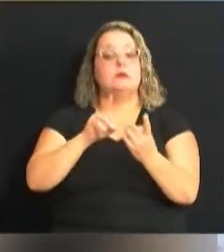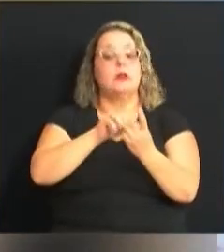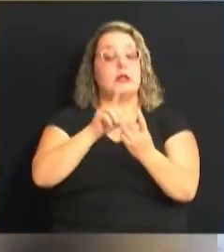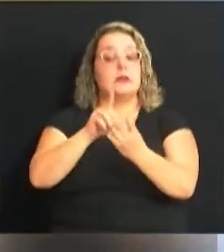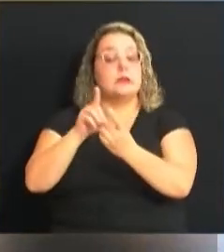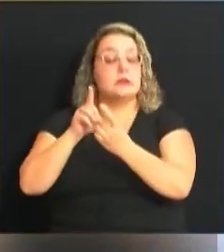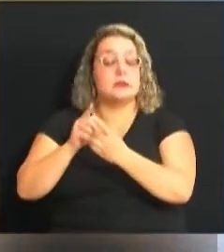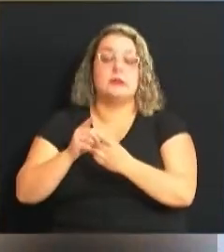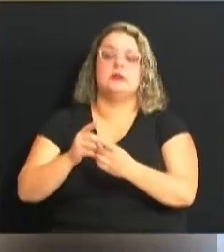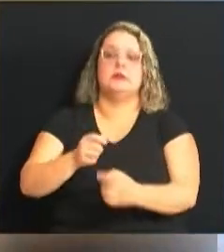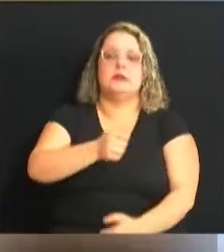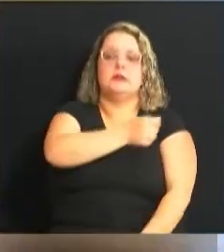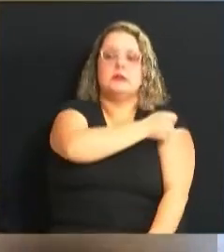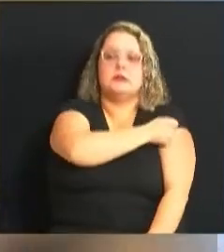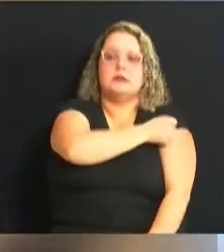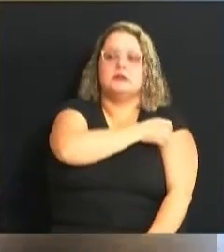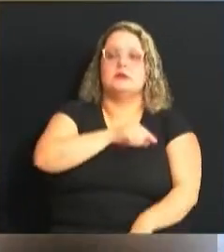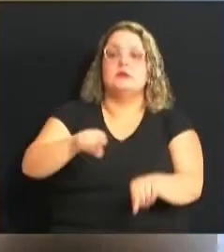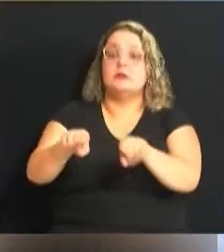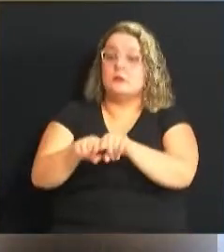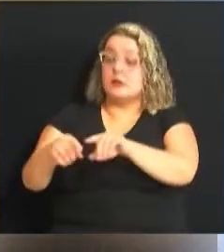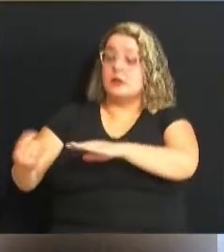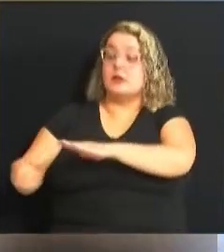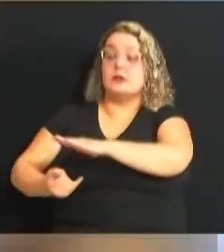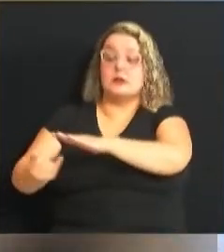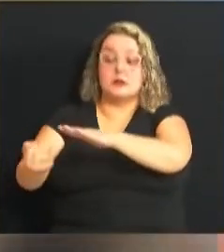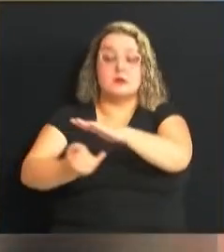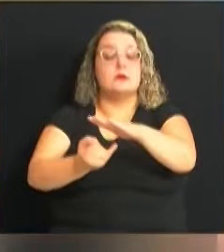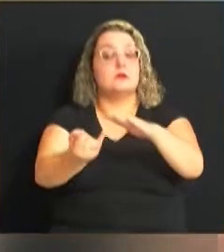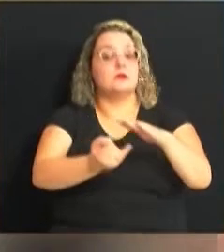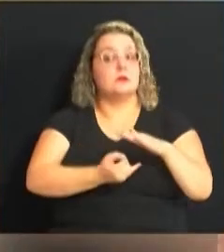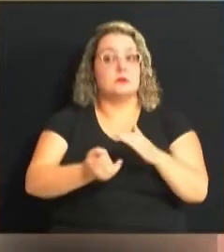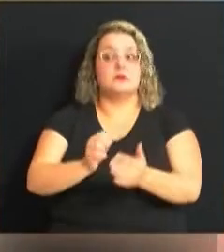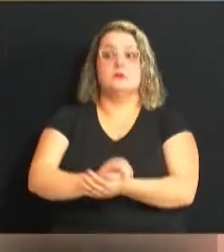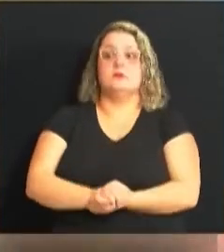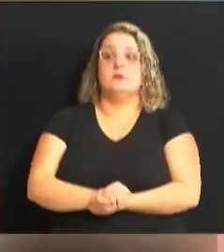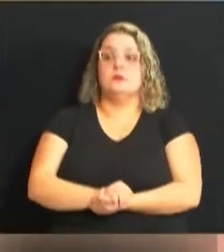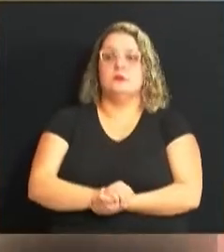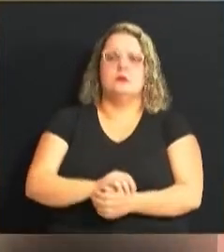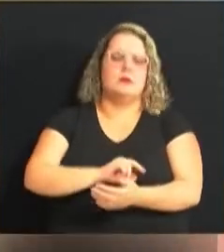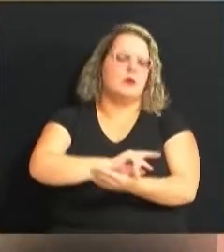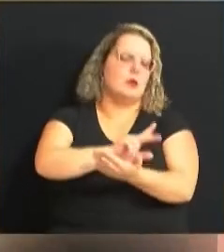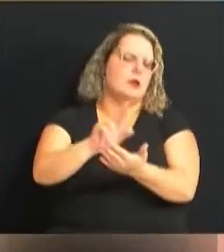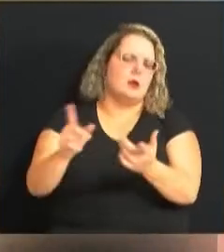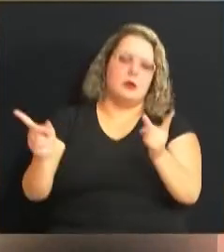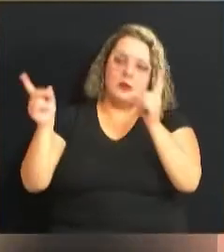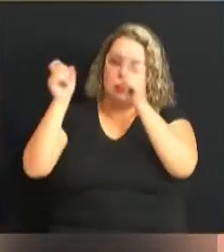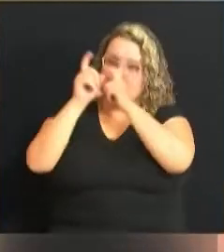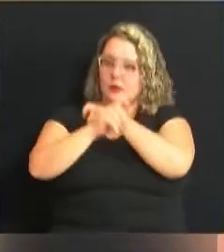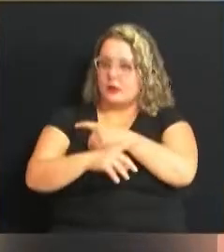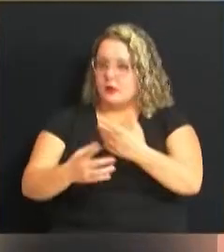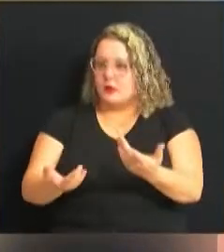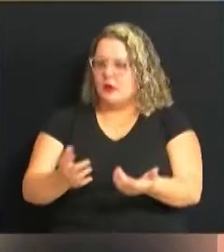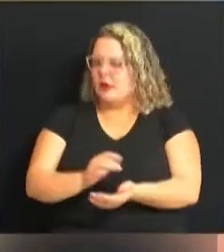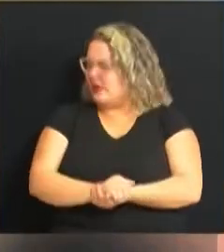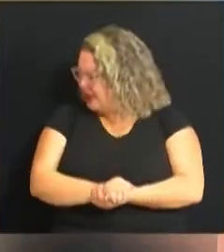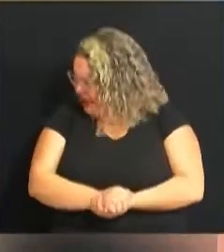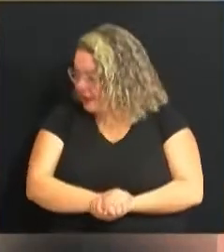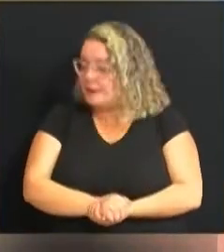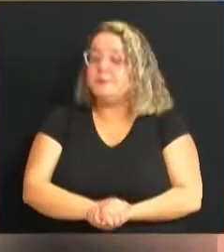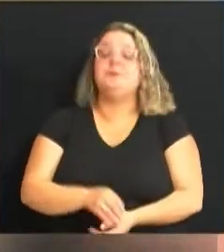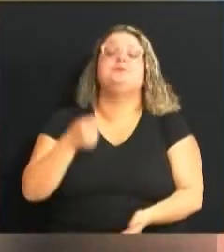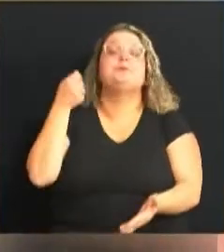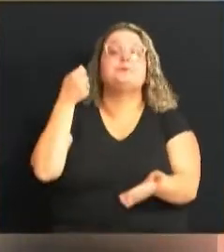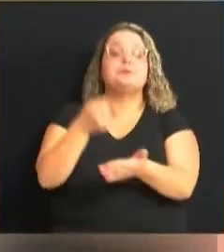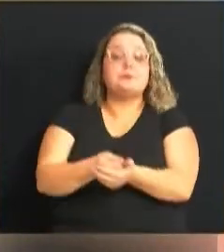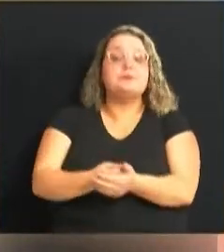esses alunos, e das entidades também que encontram grandes desafios para garantir o